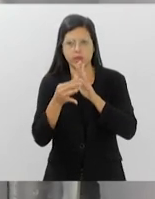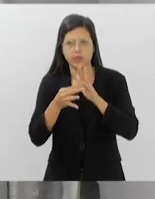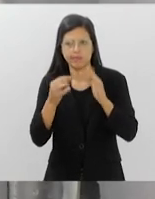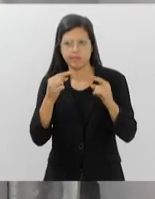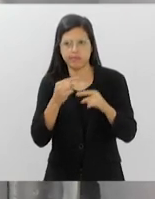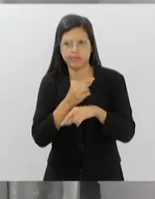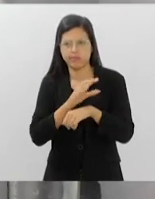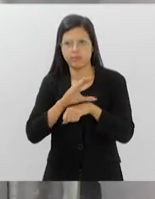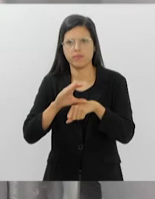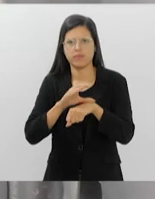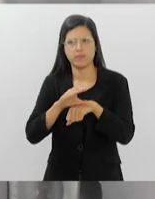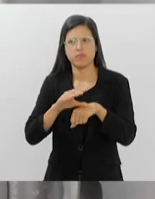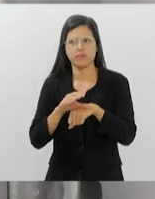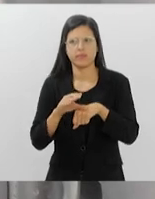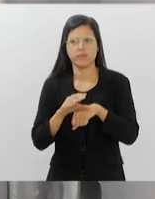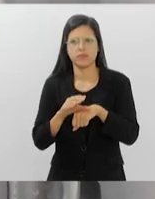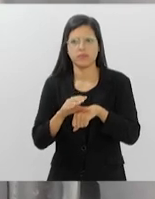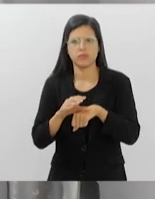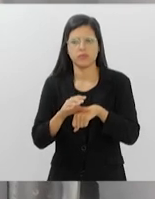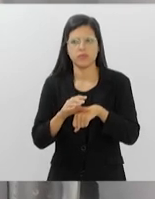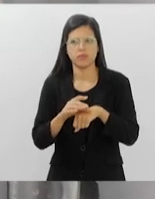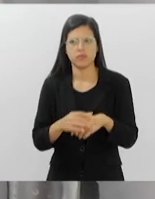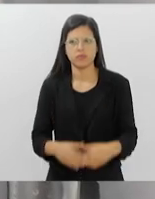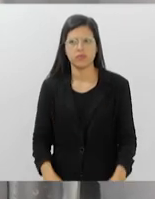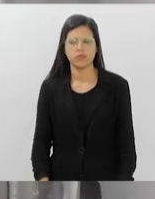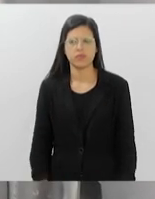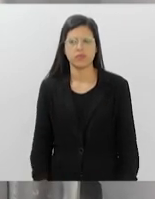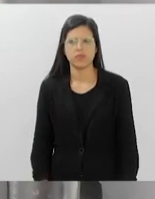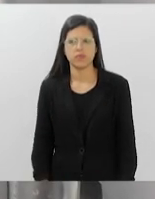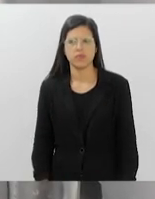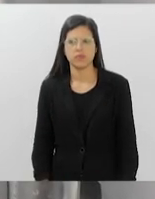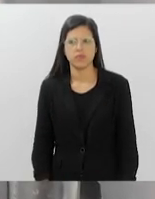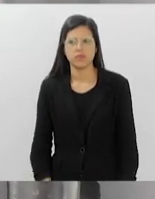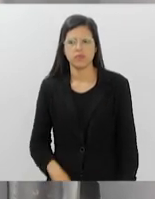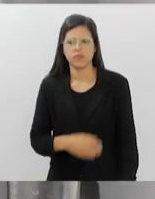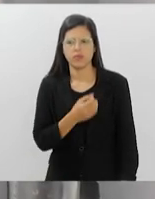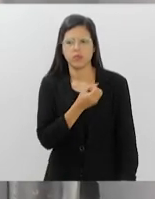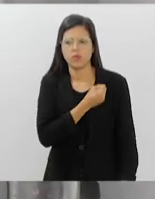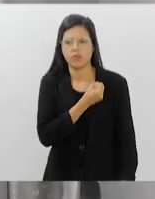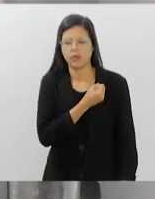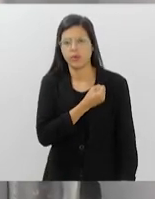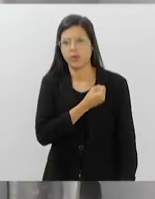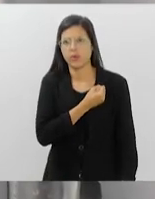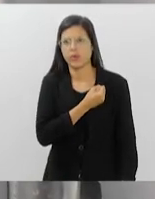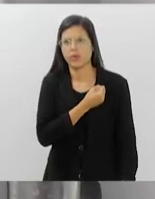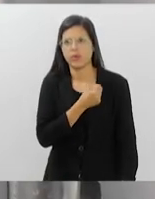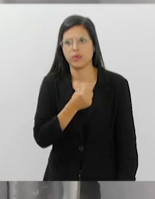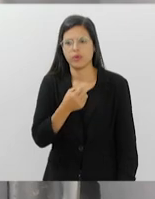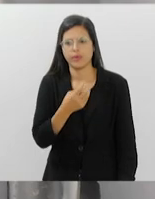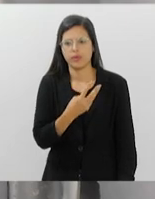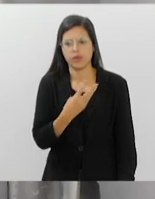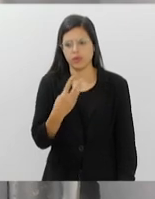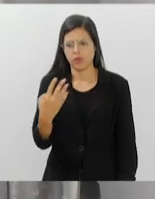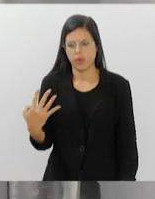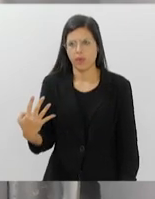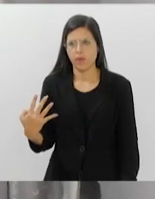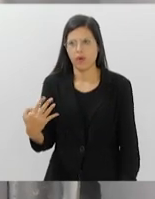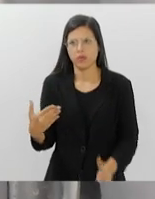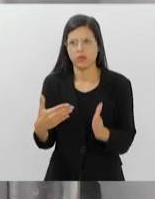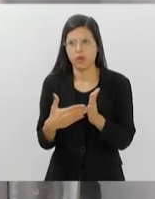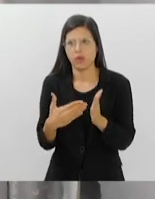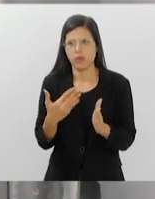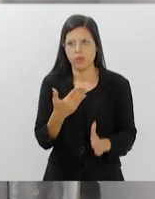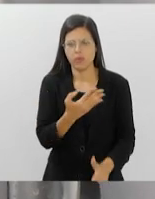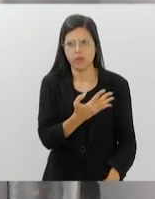sobre inconstitucionalidade. São precisamente os projetos dos itens 34